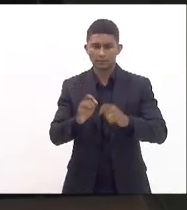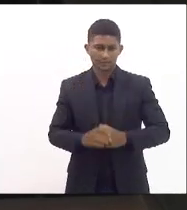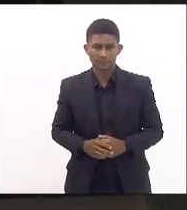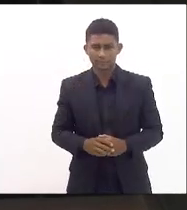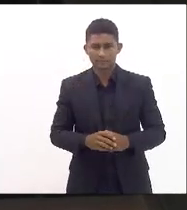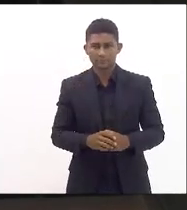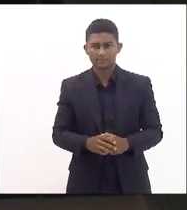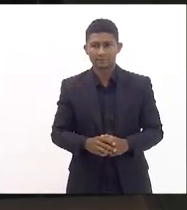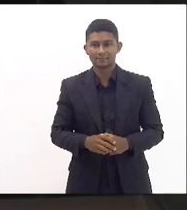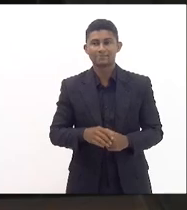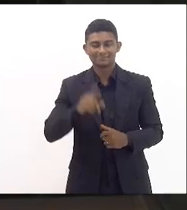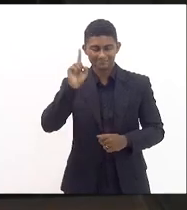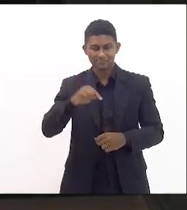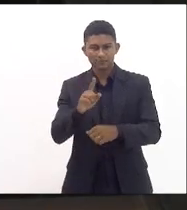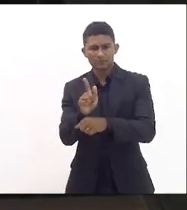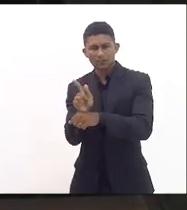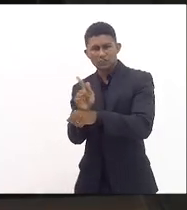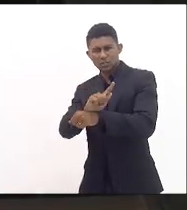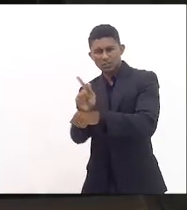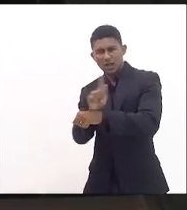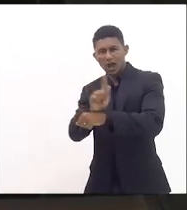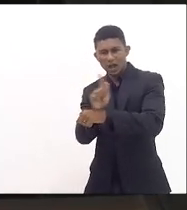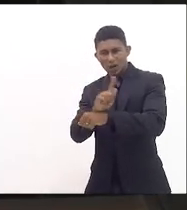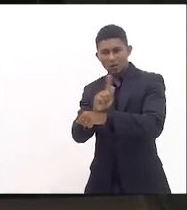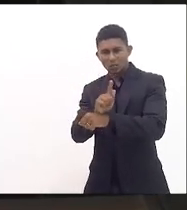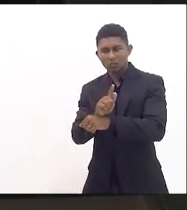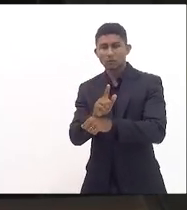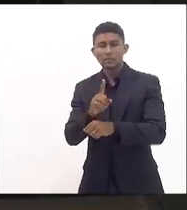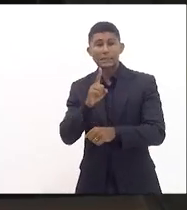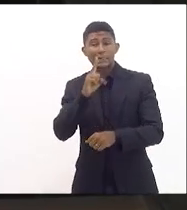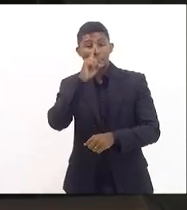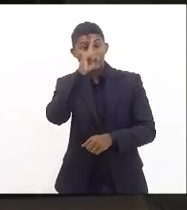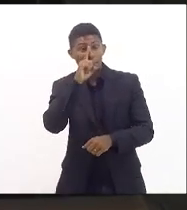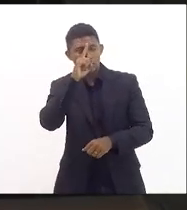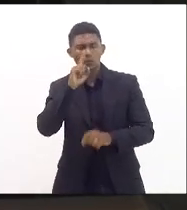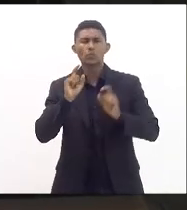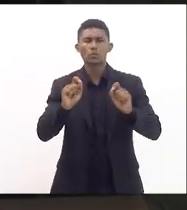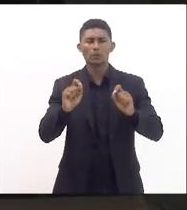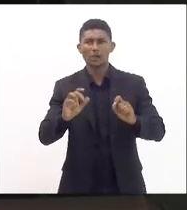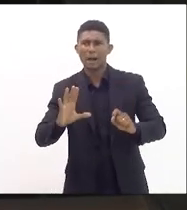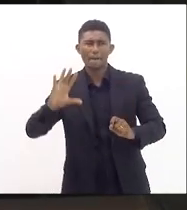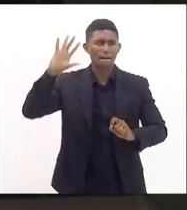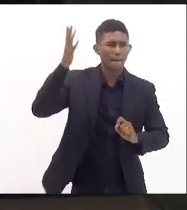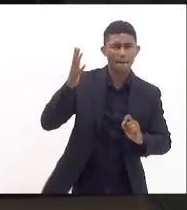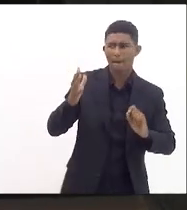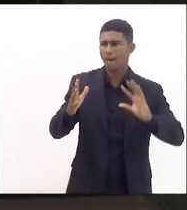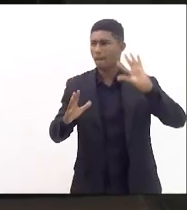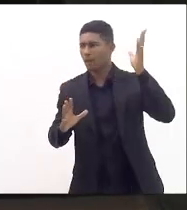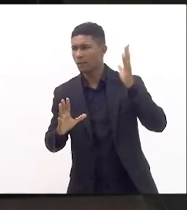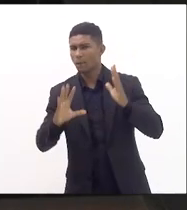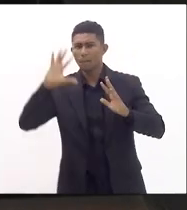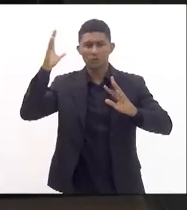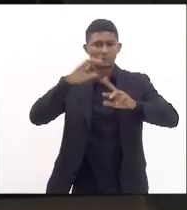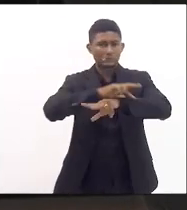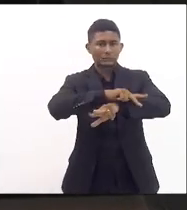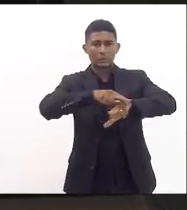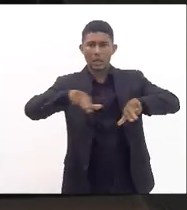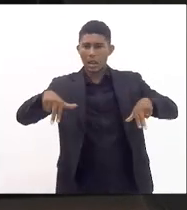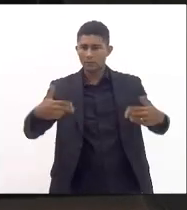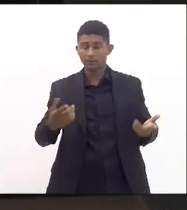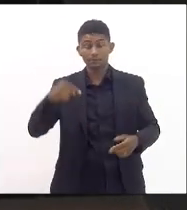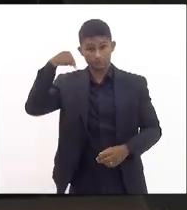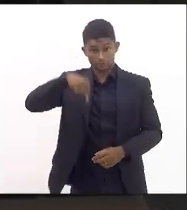sobre a gestão dos riscos em eventos climáticos e em eventos externos. Está tramitando nessa